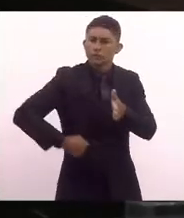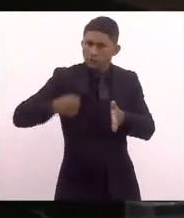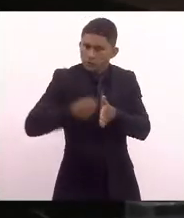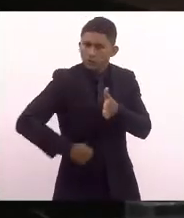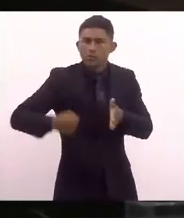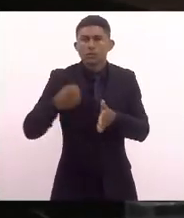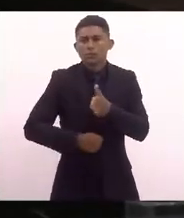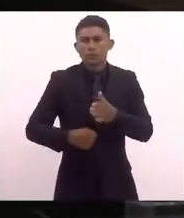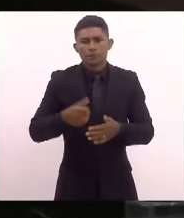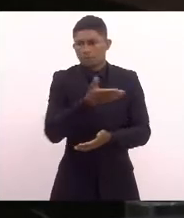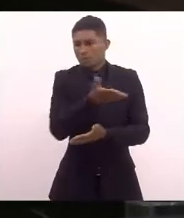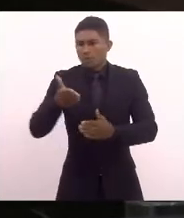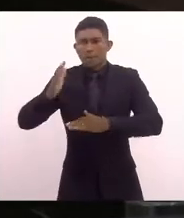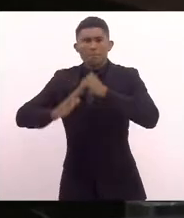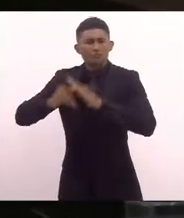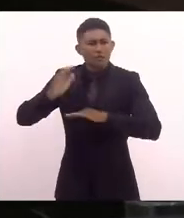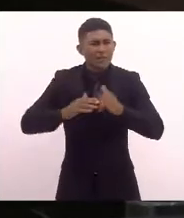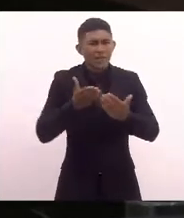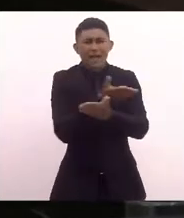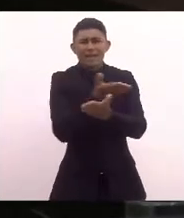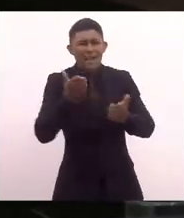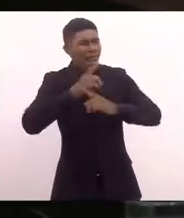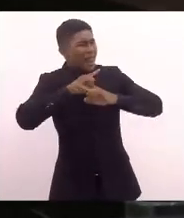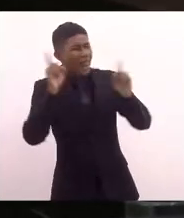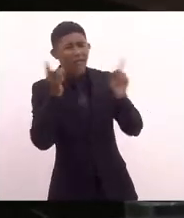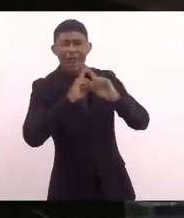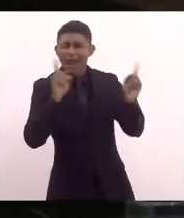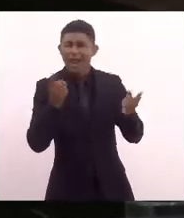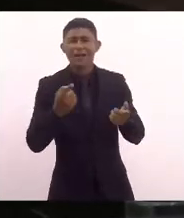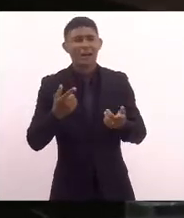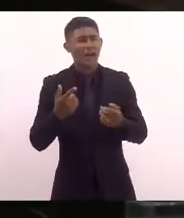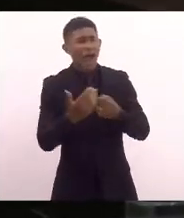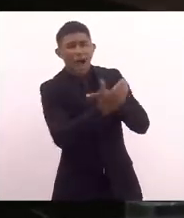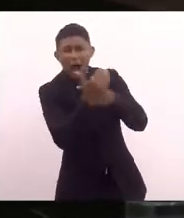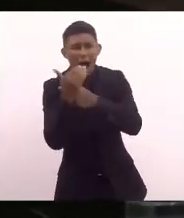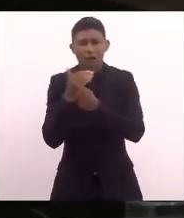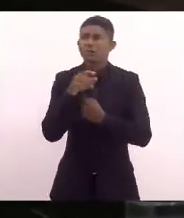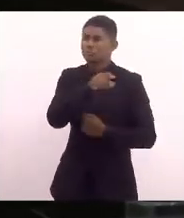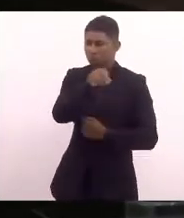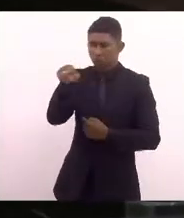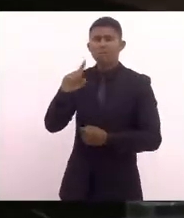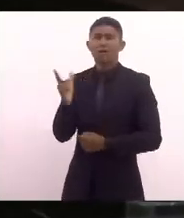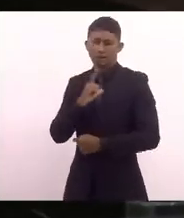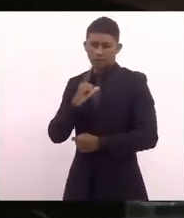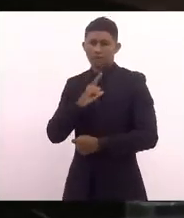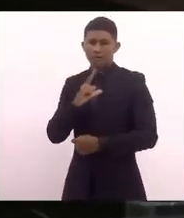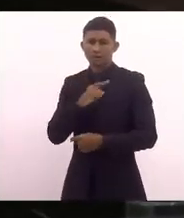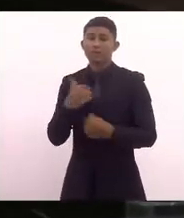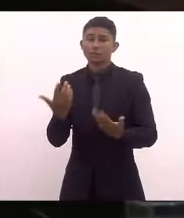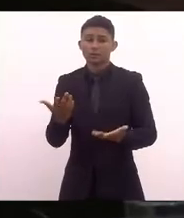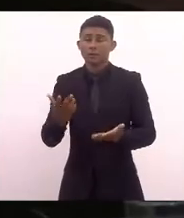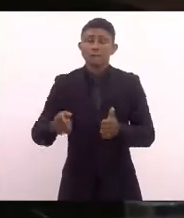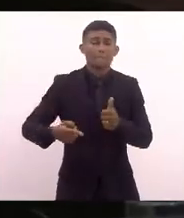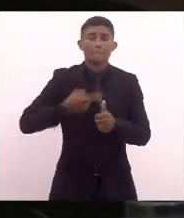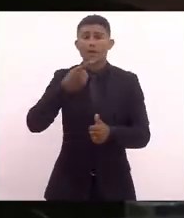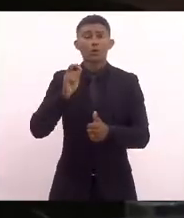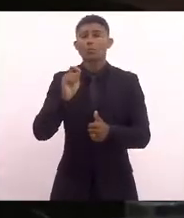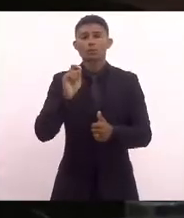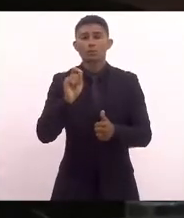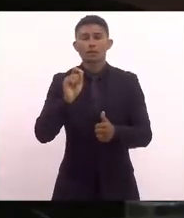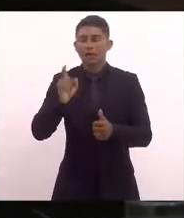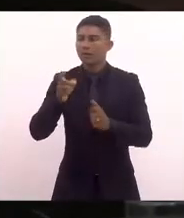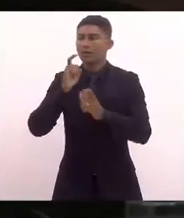profissionais pedindo socorro, várias denúncias. E a nossa primeiro passo nosso é o diálogo. A